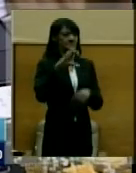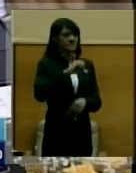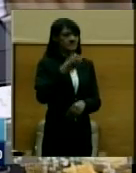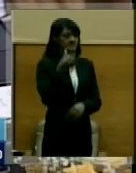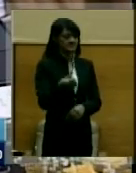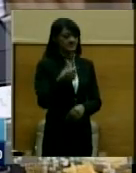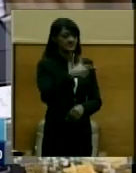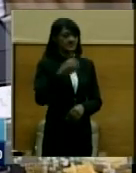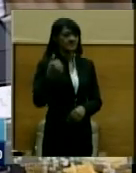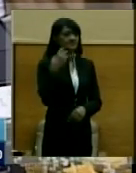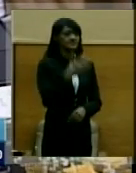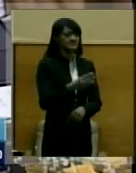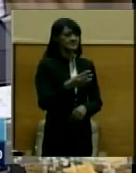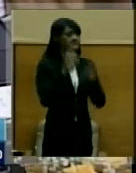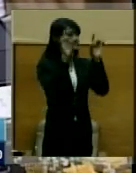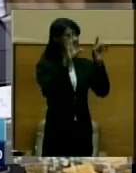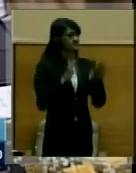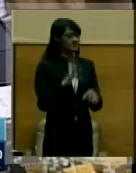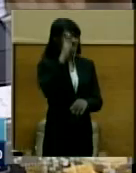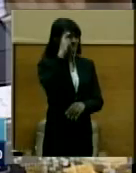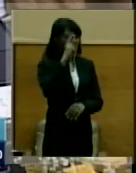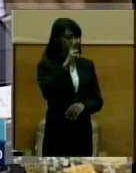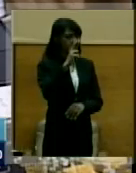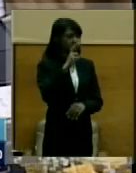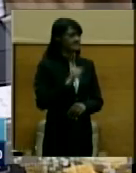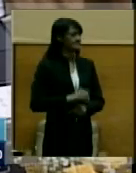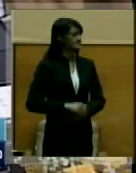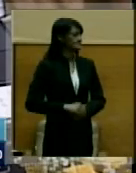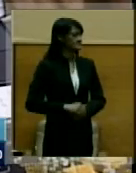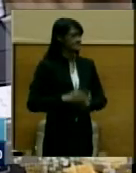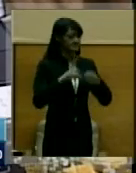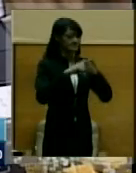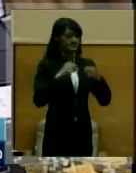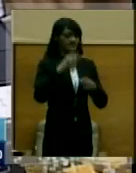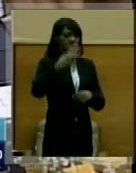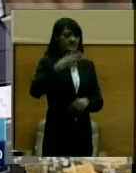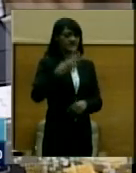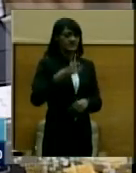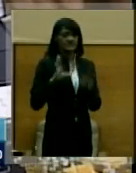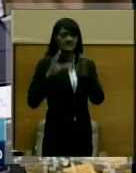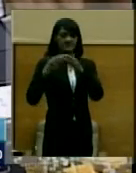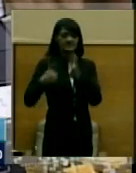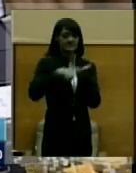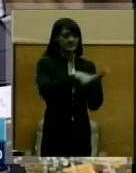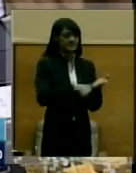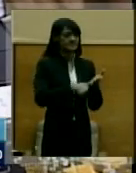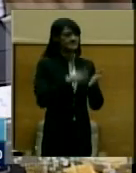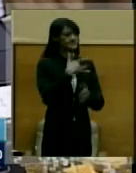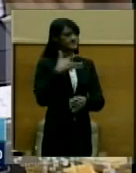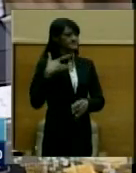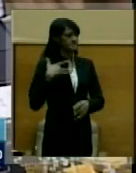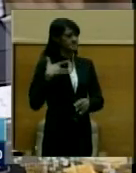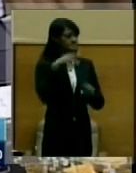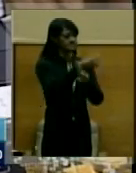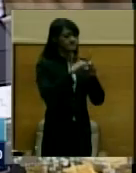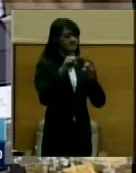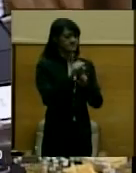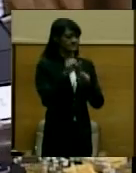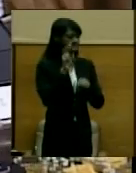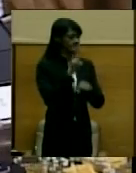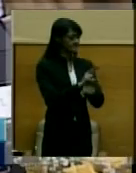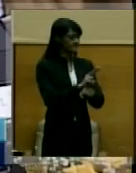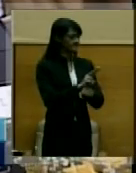de 28 de maio de 2013, especialmente em seu artigo 3º, os membros da Comissão de Saúde, Higiene, Assistência e Previdência